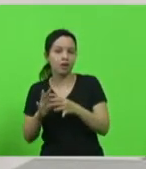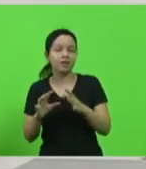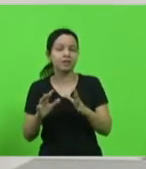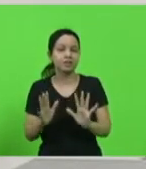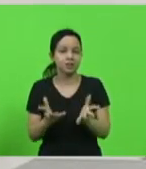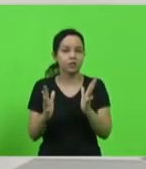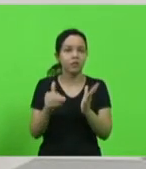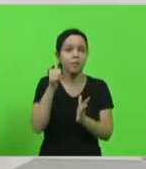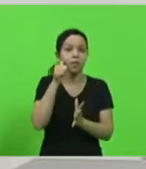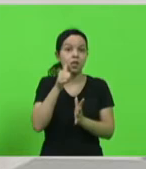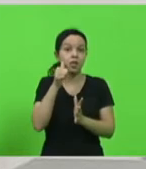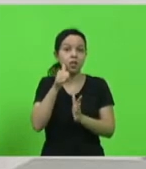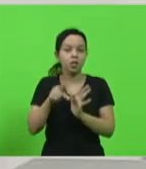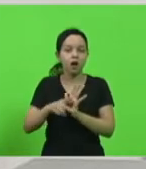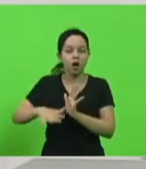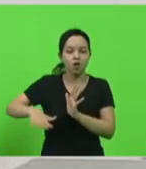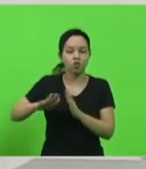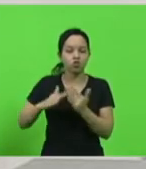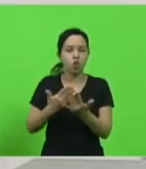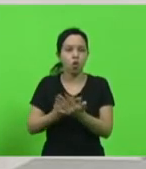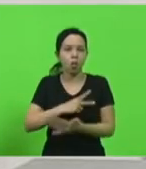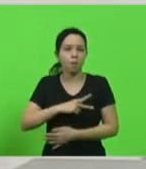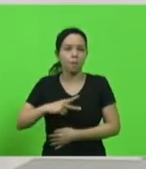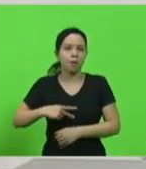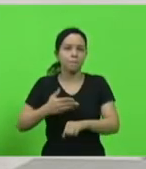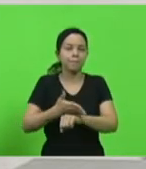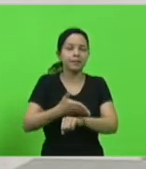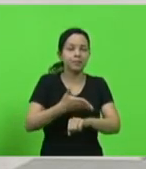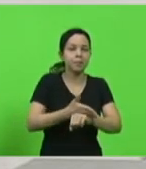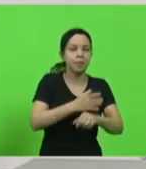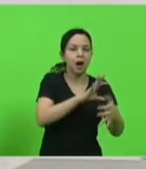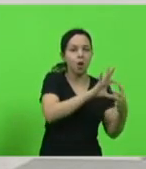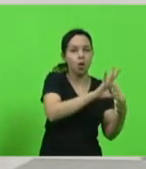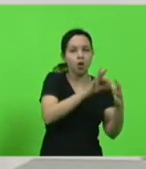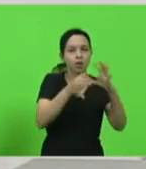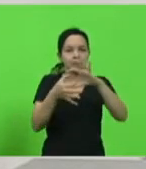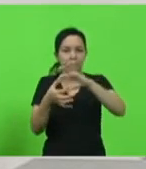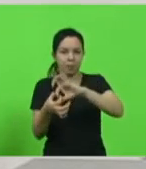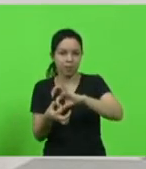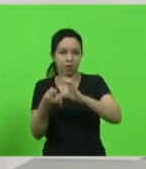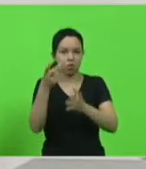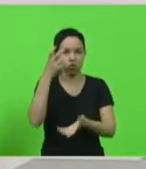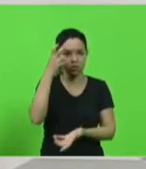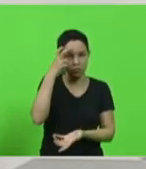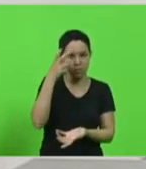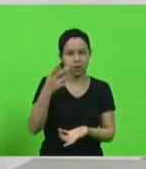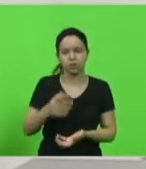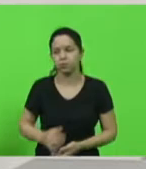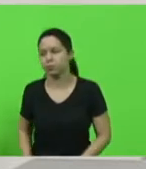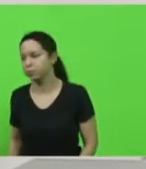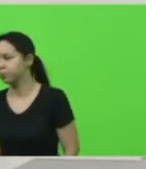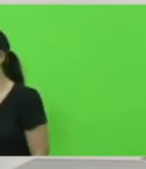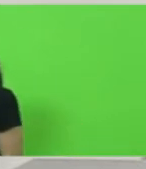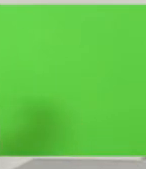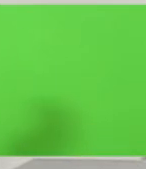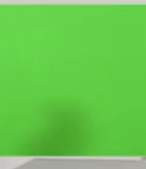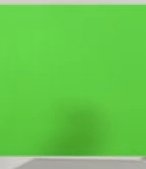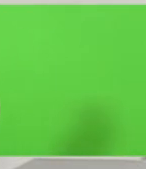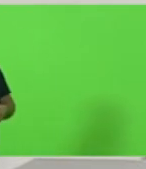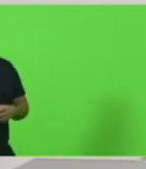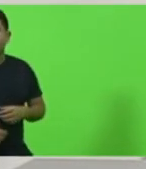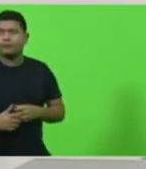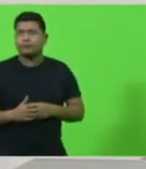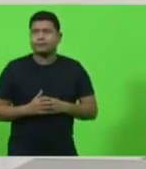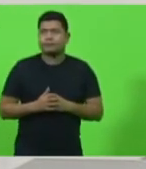de escolas públicas a participar de Olimpíadas do Conhecimento, no qual a gente já acompanhou algumas e